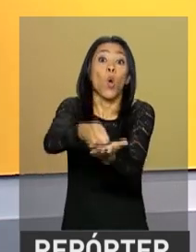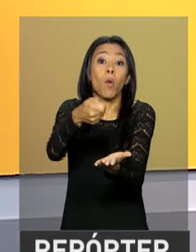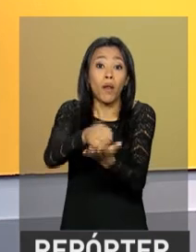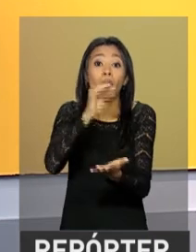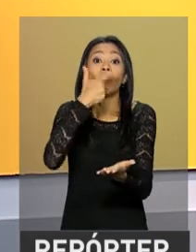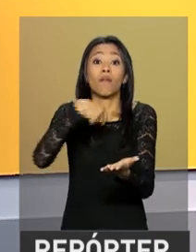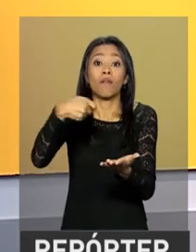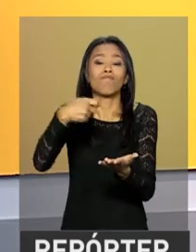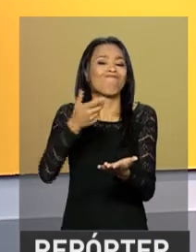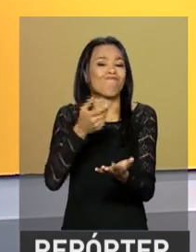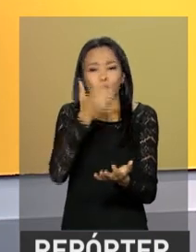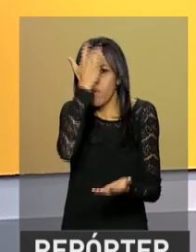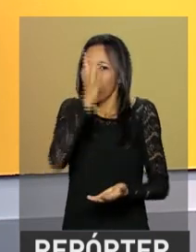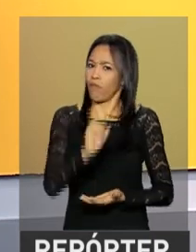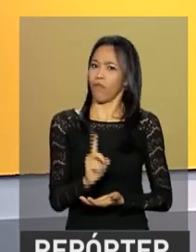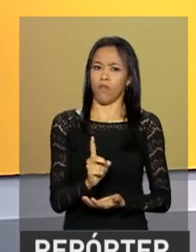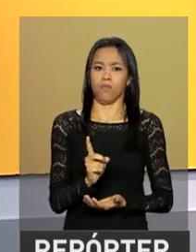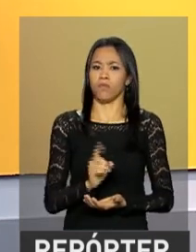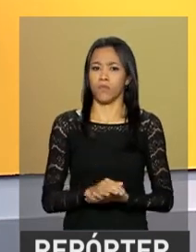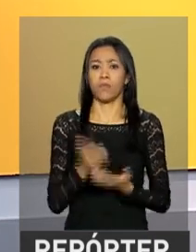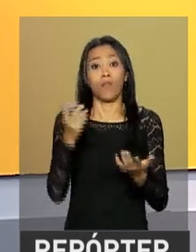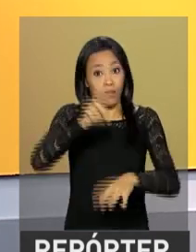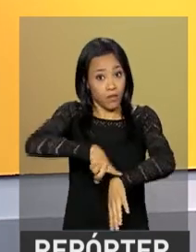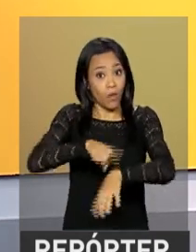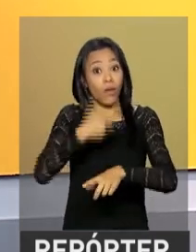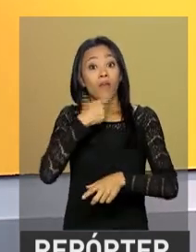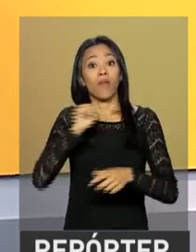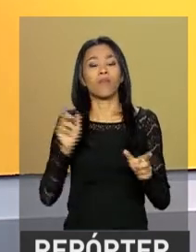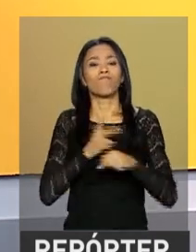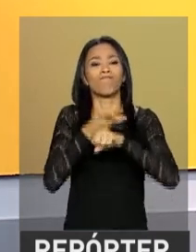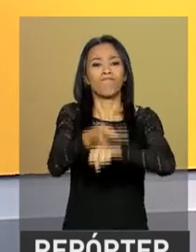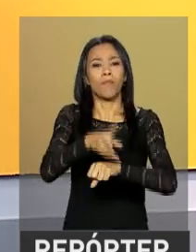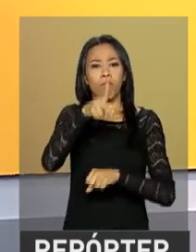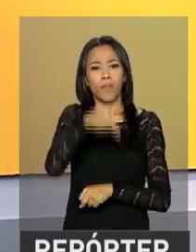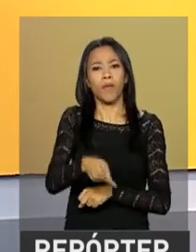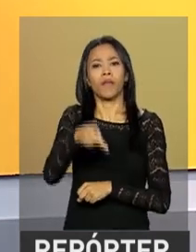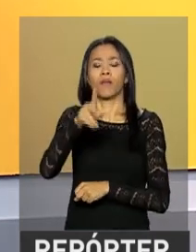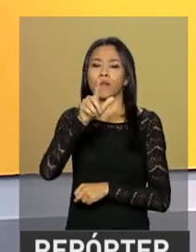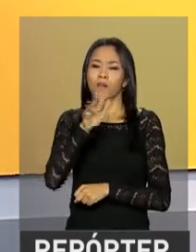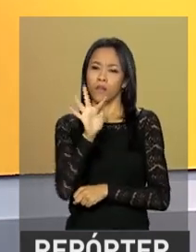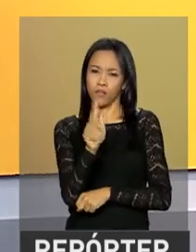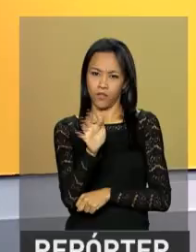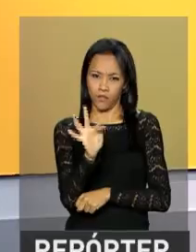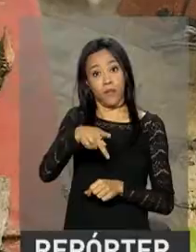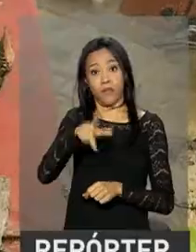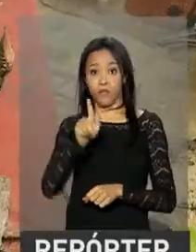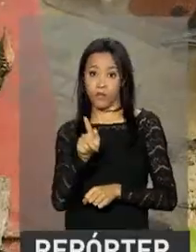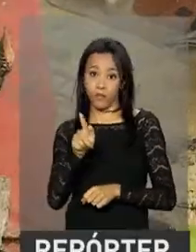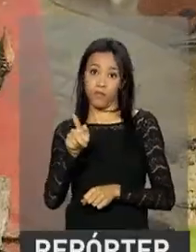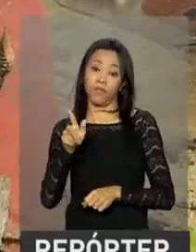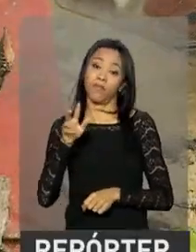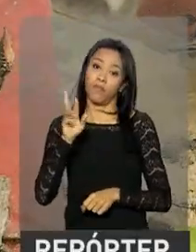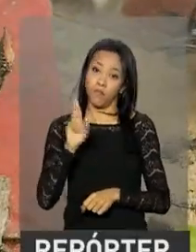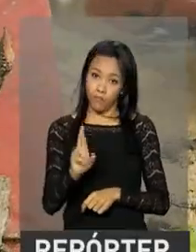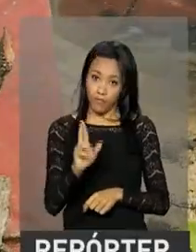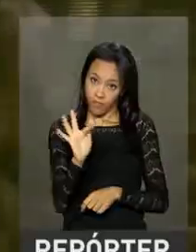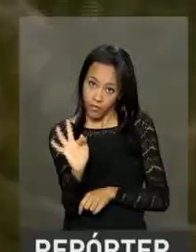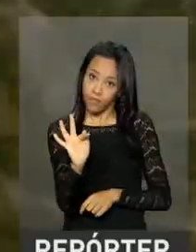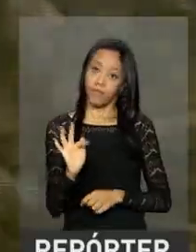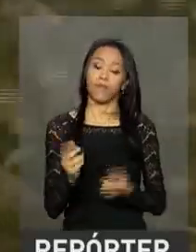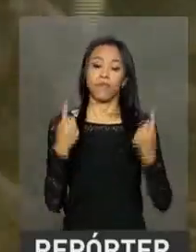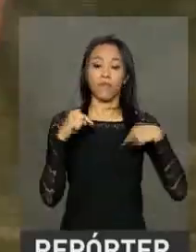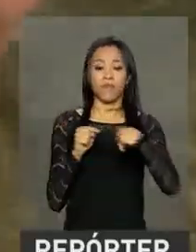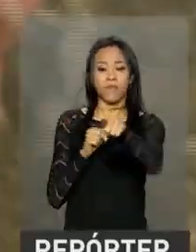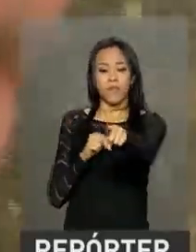os devedores não é tarefa fácil nessa hora entra em ação a procuradoria geral federal o ibama está